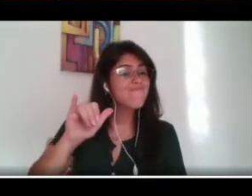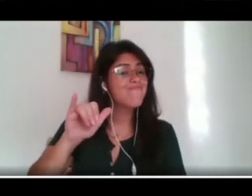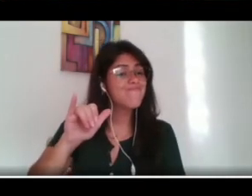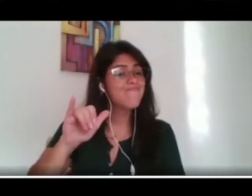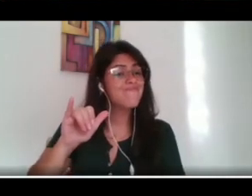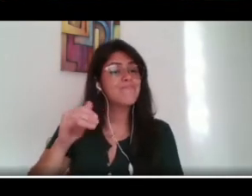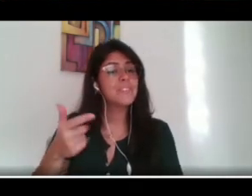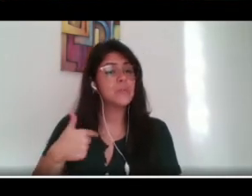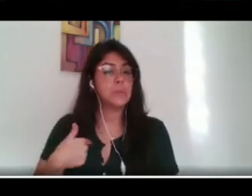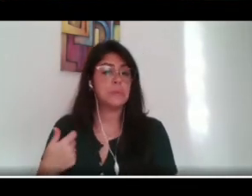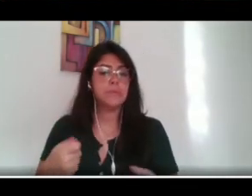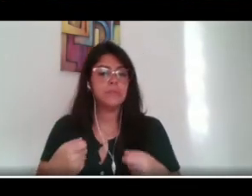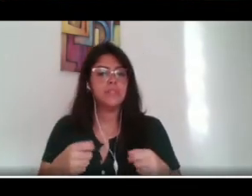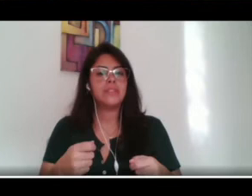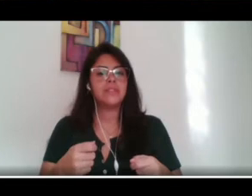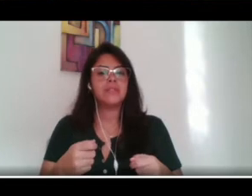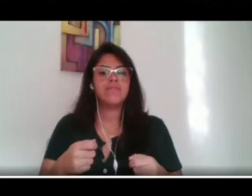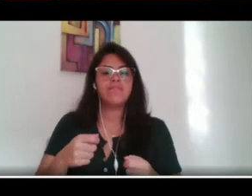aqui,